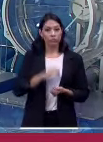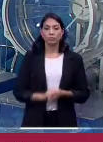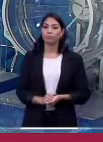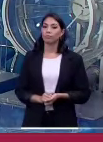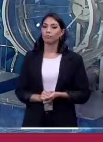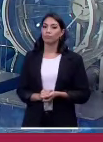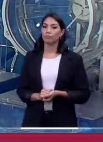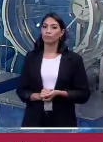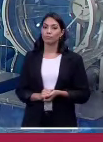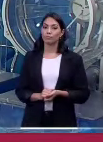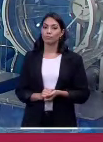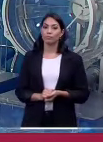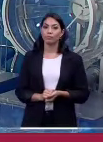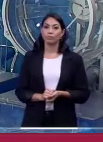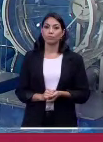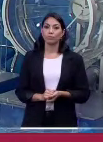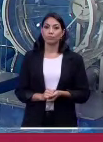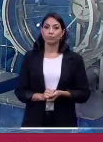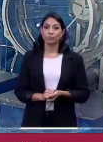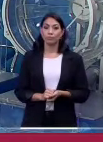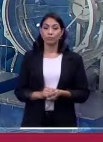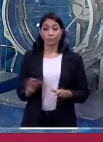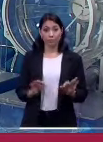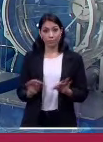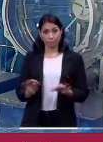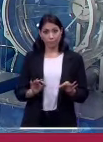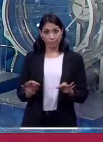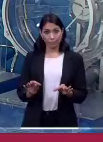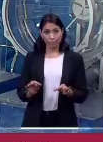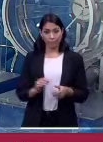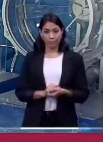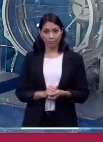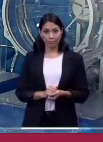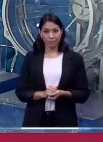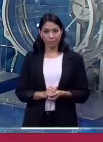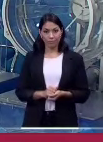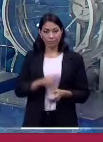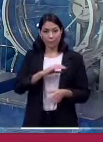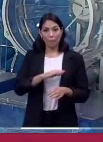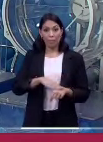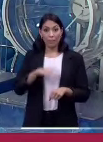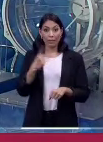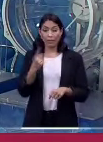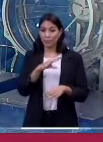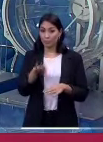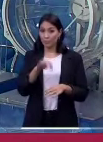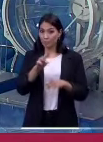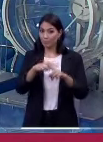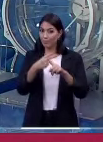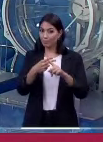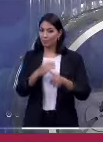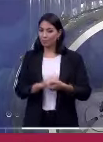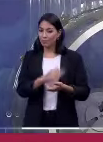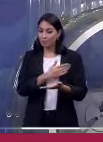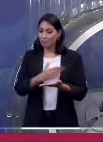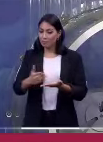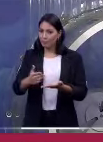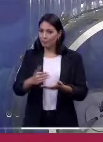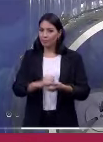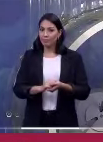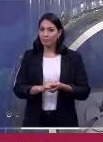detalhes. Muito bem, aqui tudo pronto. Você tem mais uma chance de ganhar na dupla cena. Vamos começar?